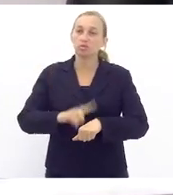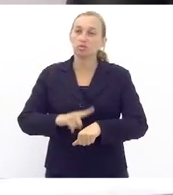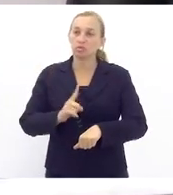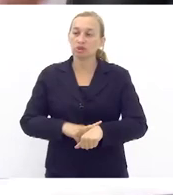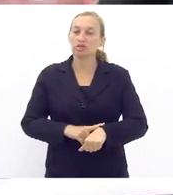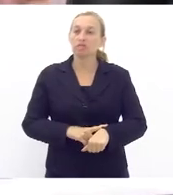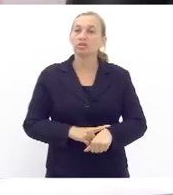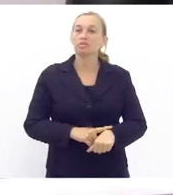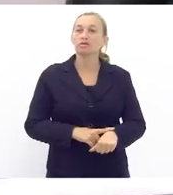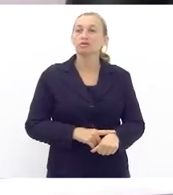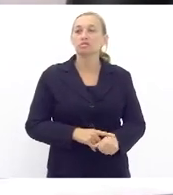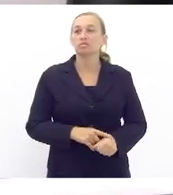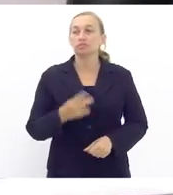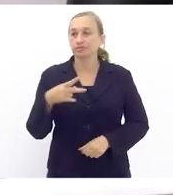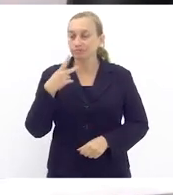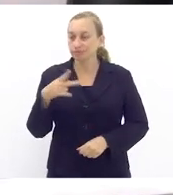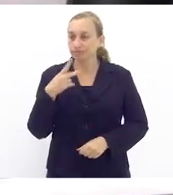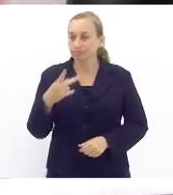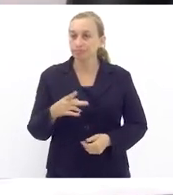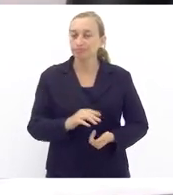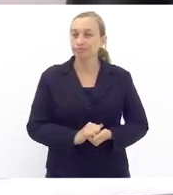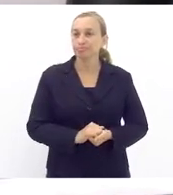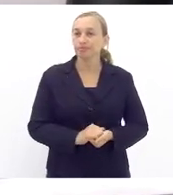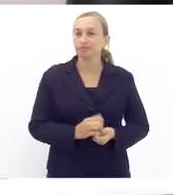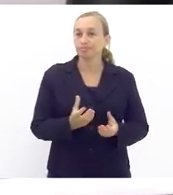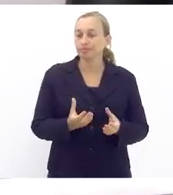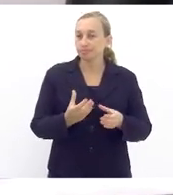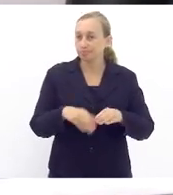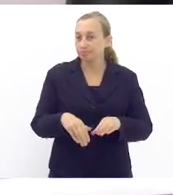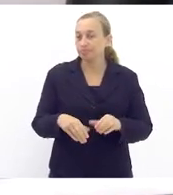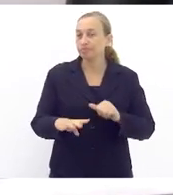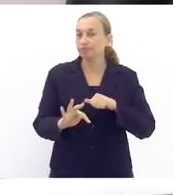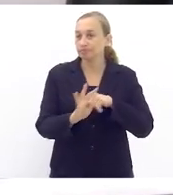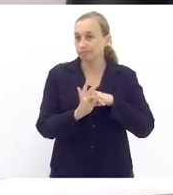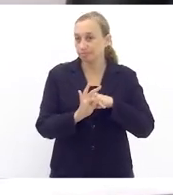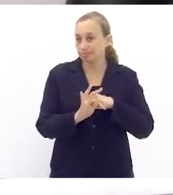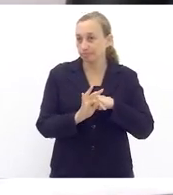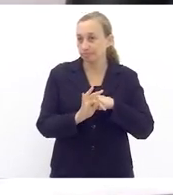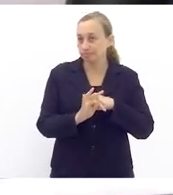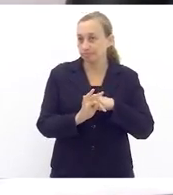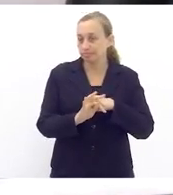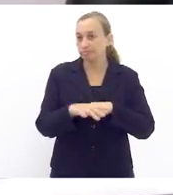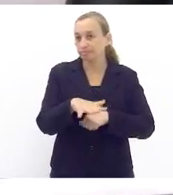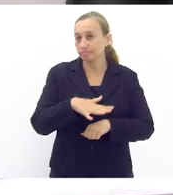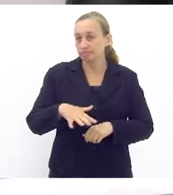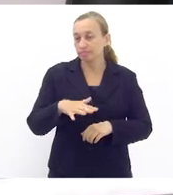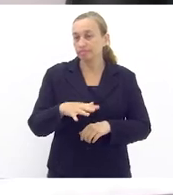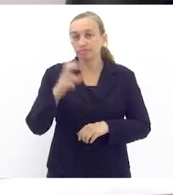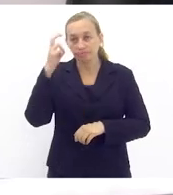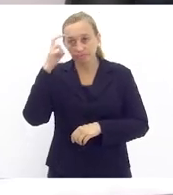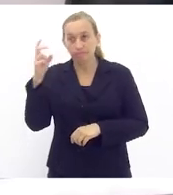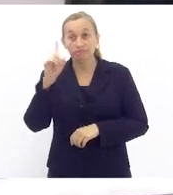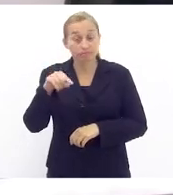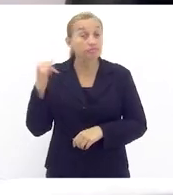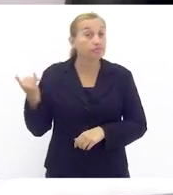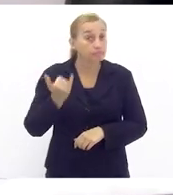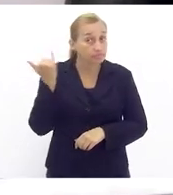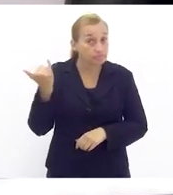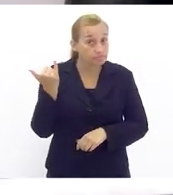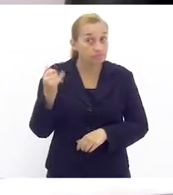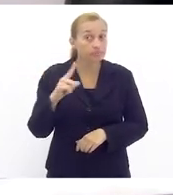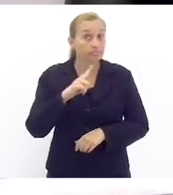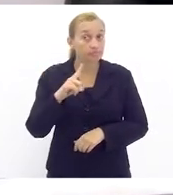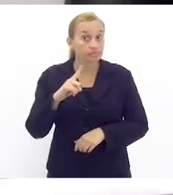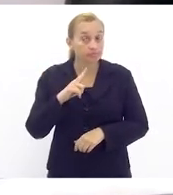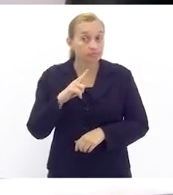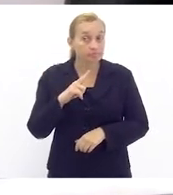colocar aqui que o concurso para técnicos da área cultural é de extrema importância a gente tem